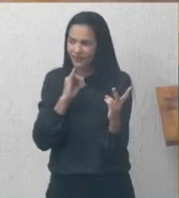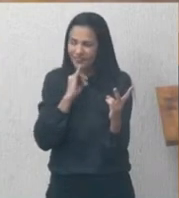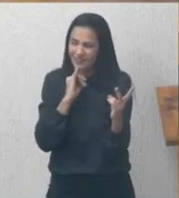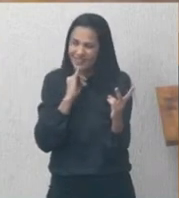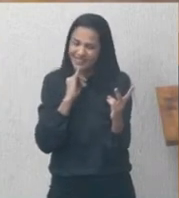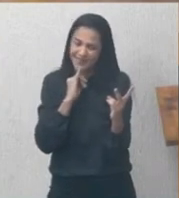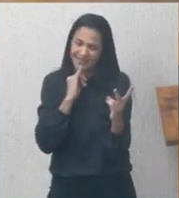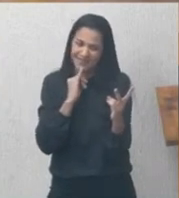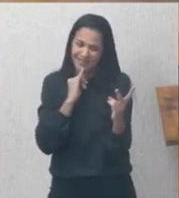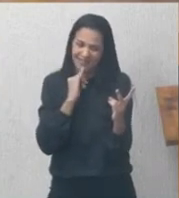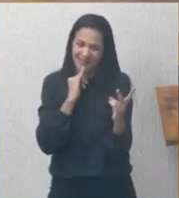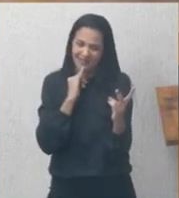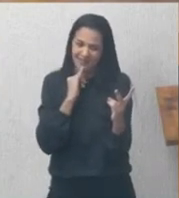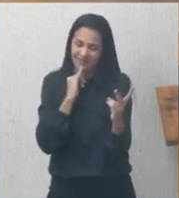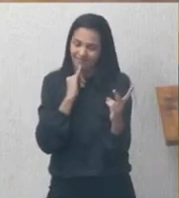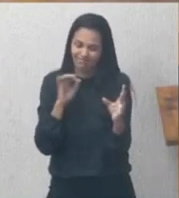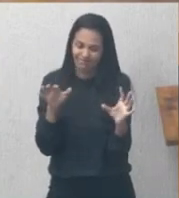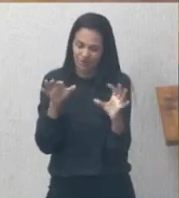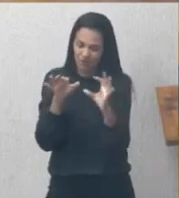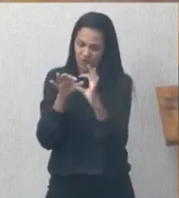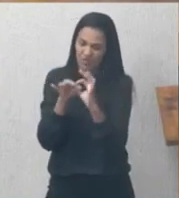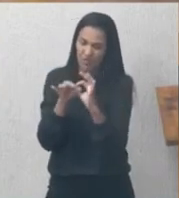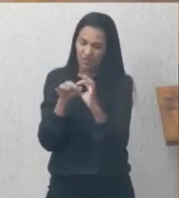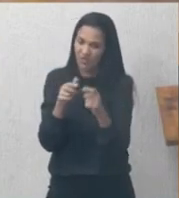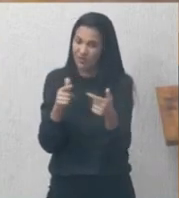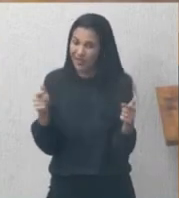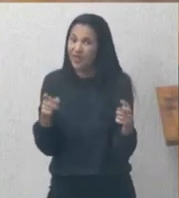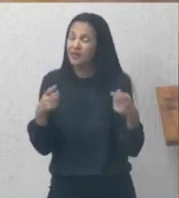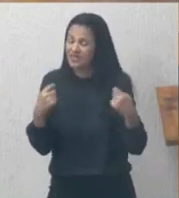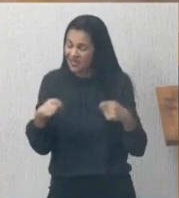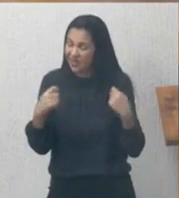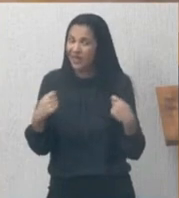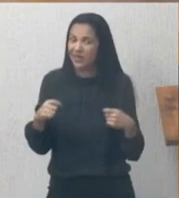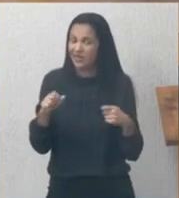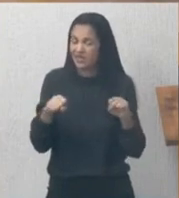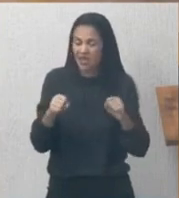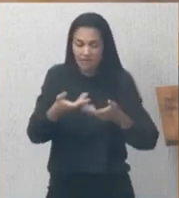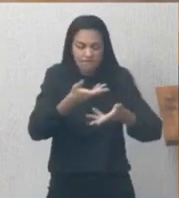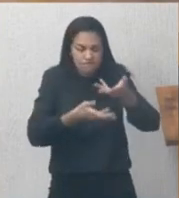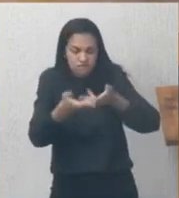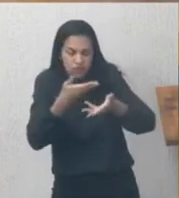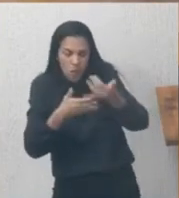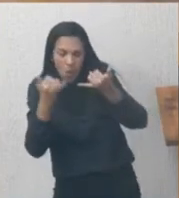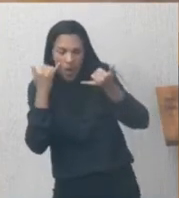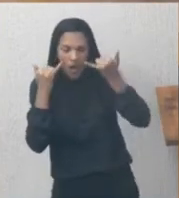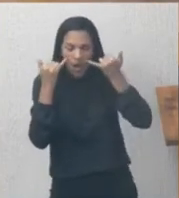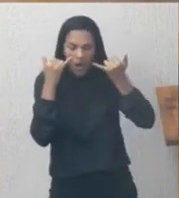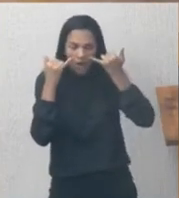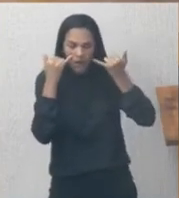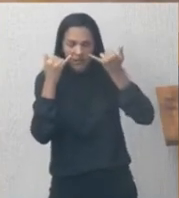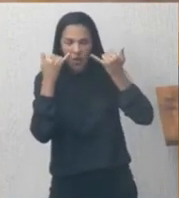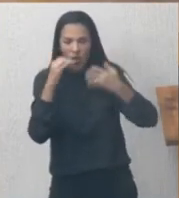infelizmente ela não é unida infelizmente deveriam ter uma união muito mais forte sabe troca de informações eh eh